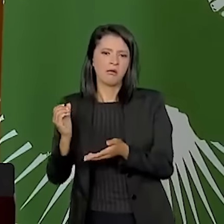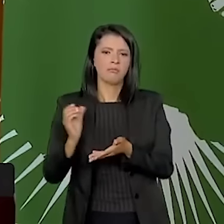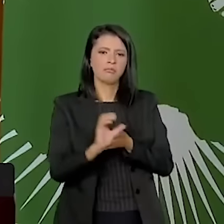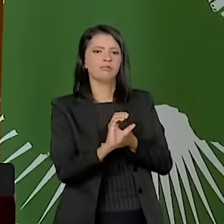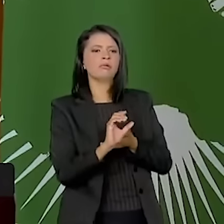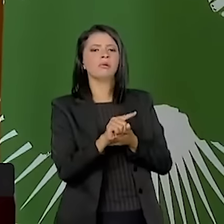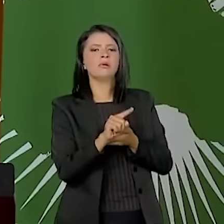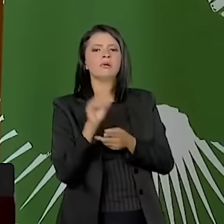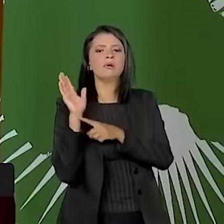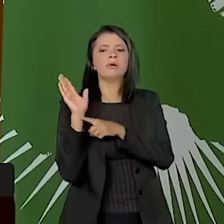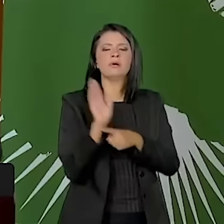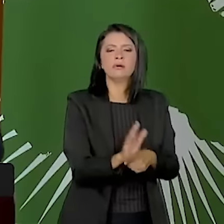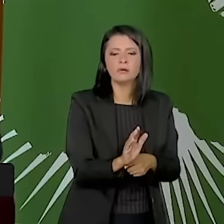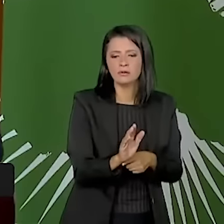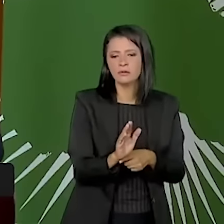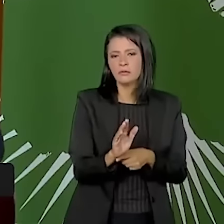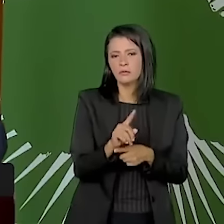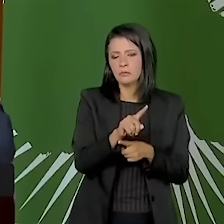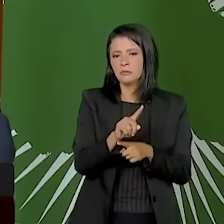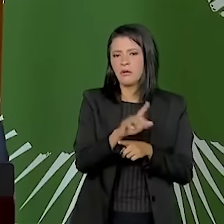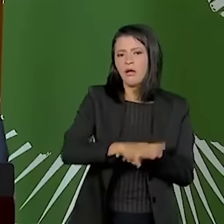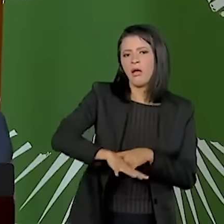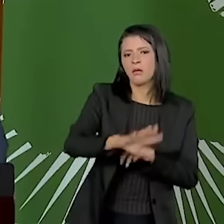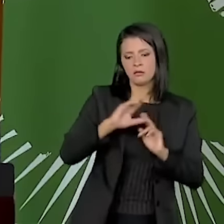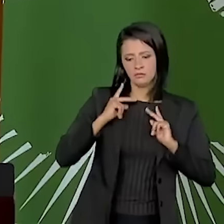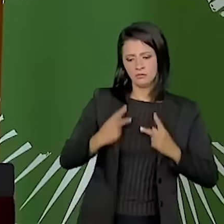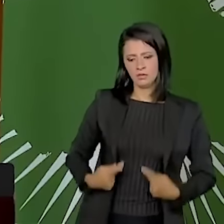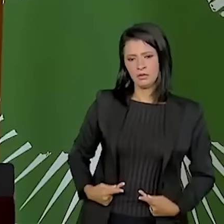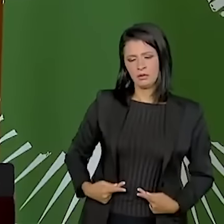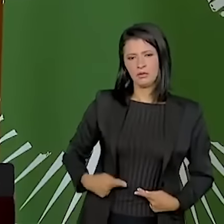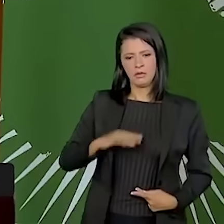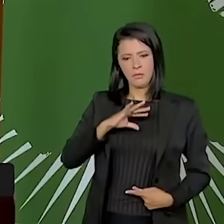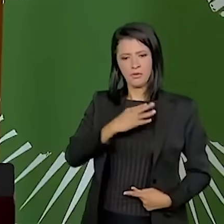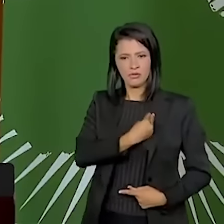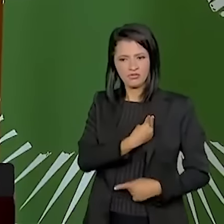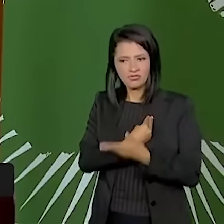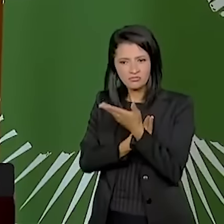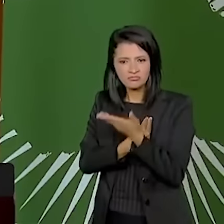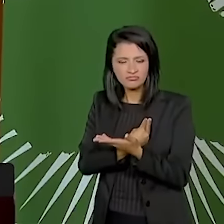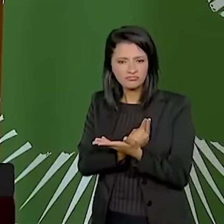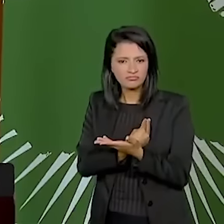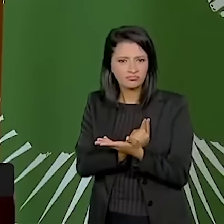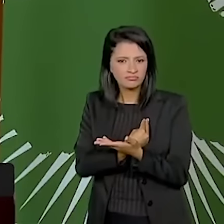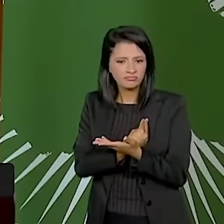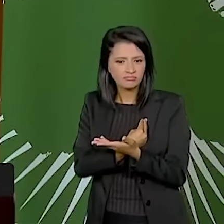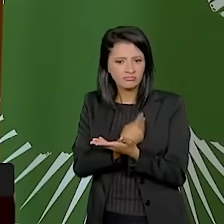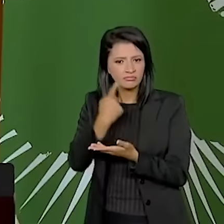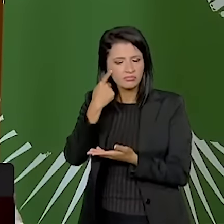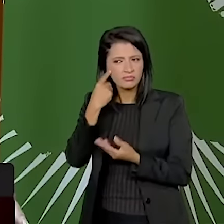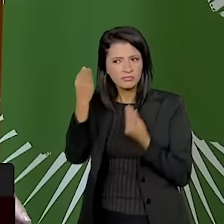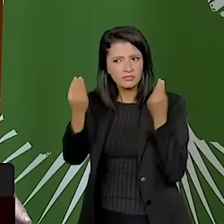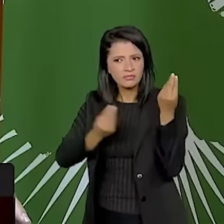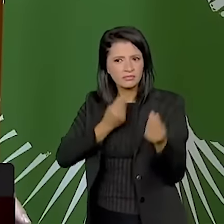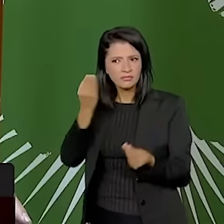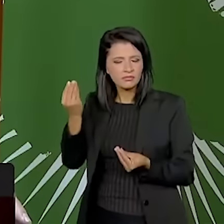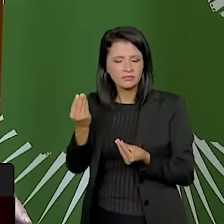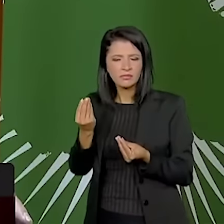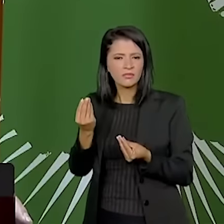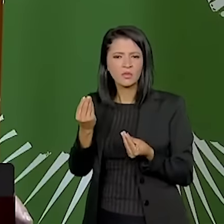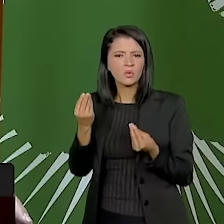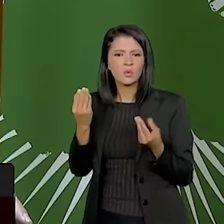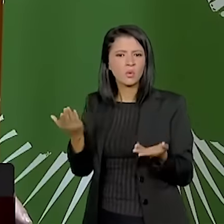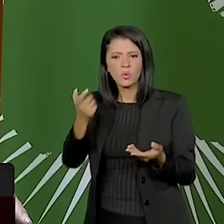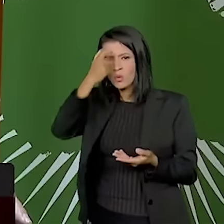contribuição para a questão humanitária aos palestinos, eu fico imaginando qual é o tamanho